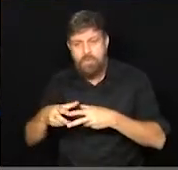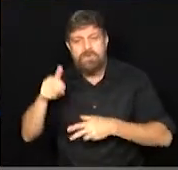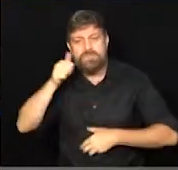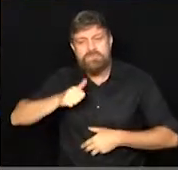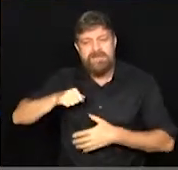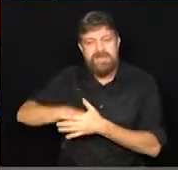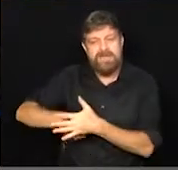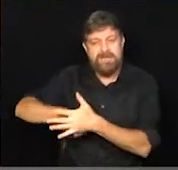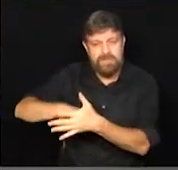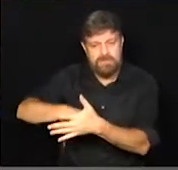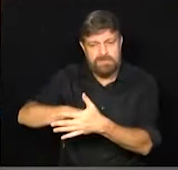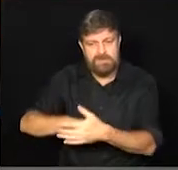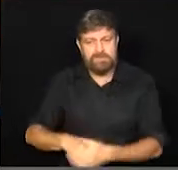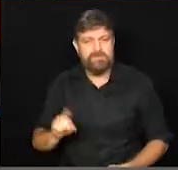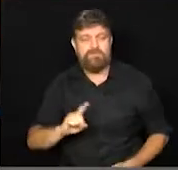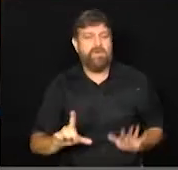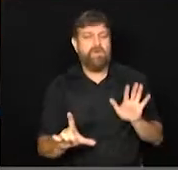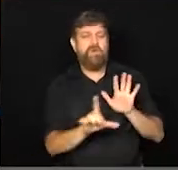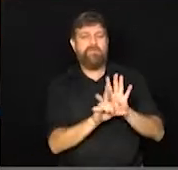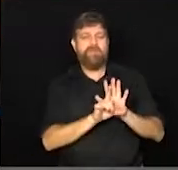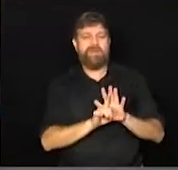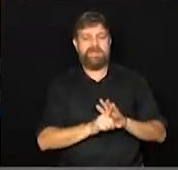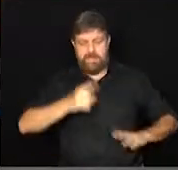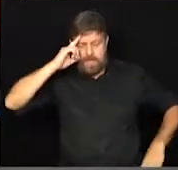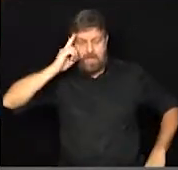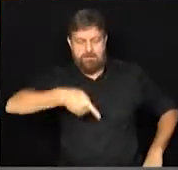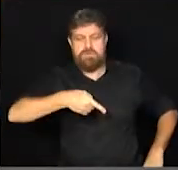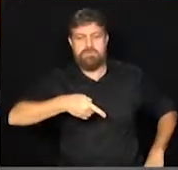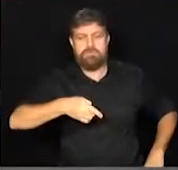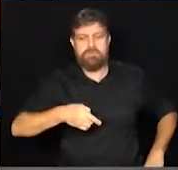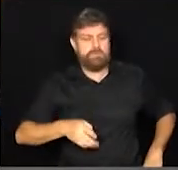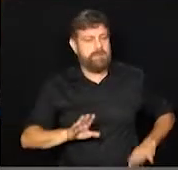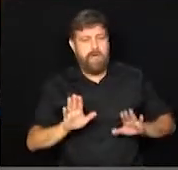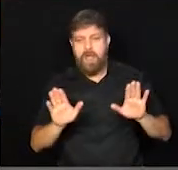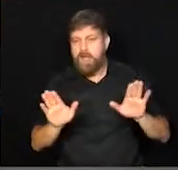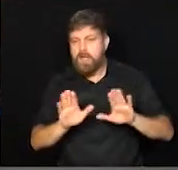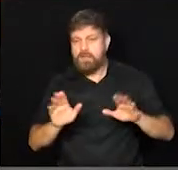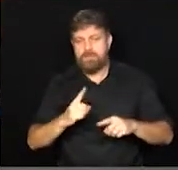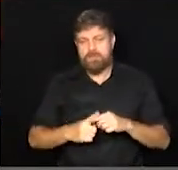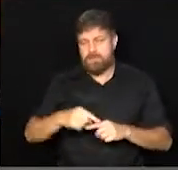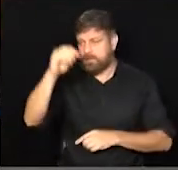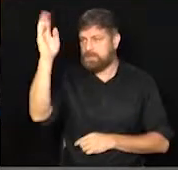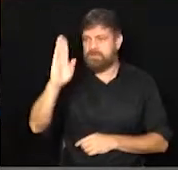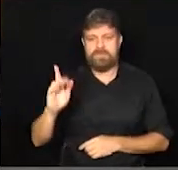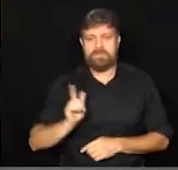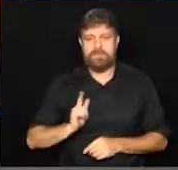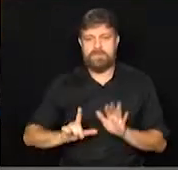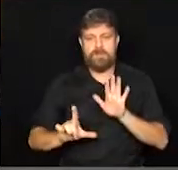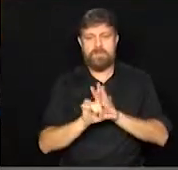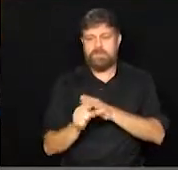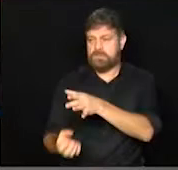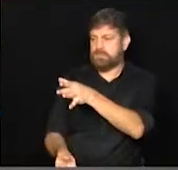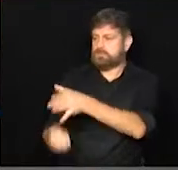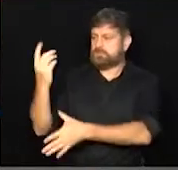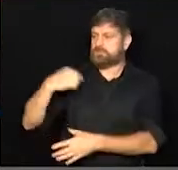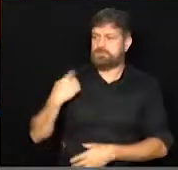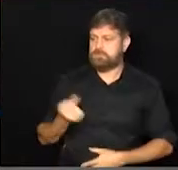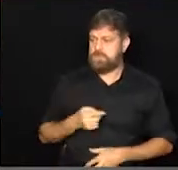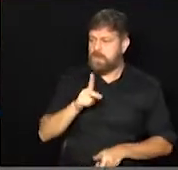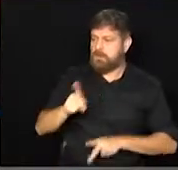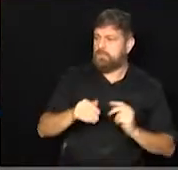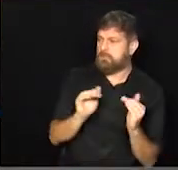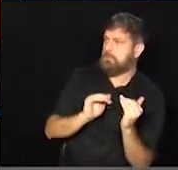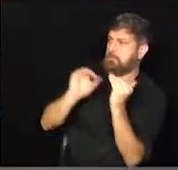mulheres, né? Então, não é uma lei que foi construída de cima para baixo, porque no Brasil a gente tem muito isso, né? Leis que são construídas de cima